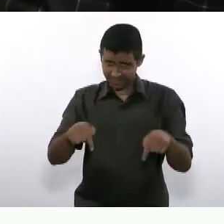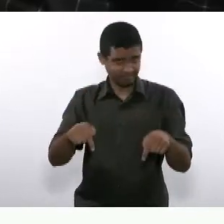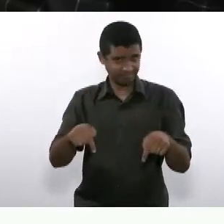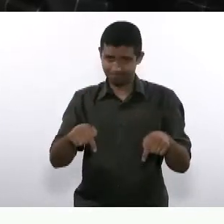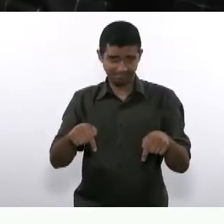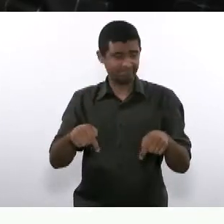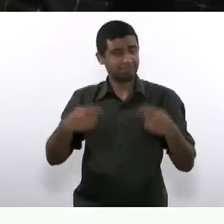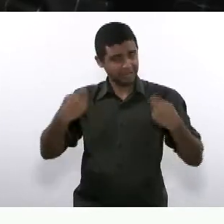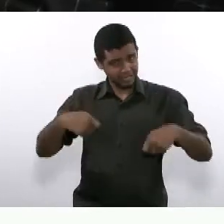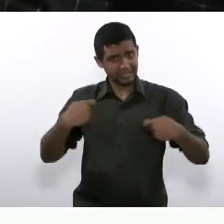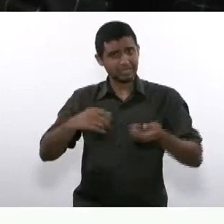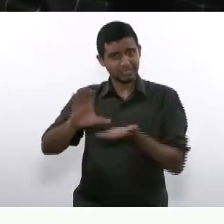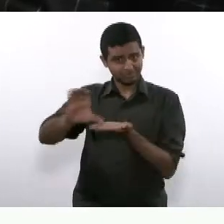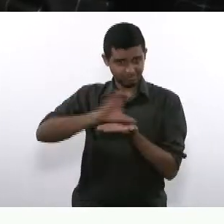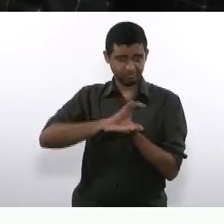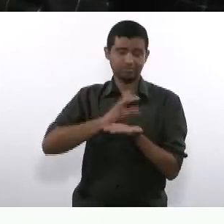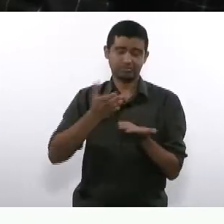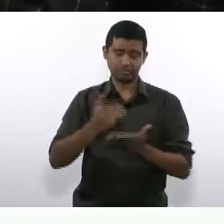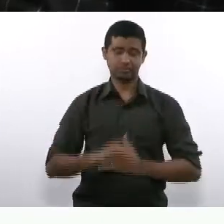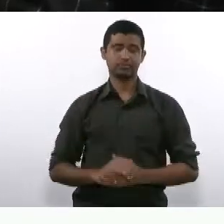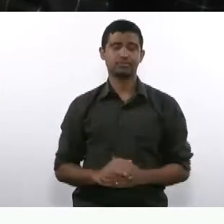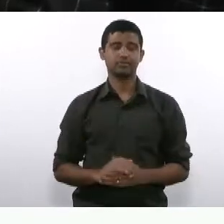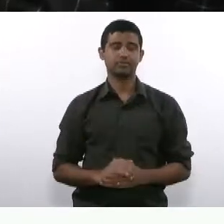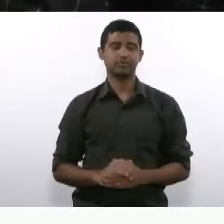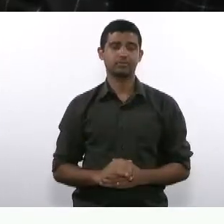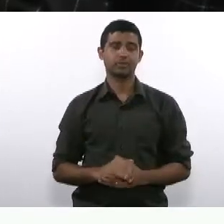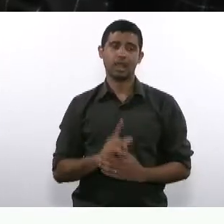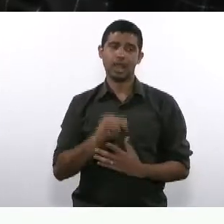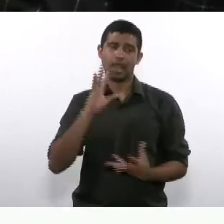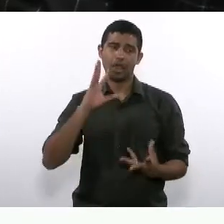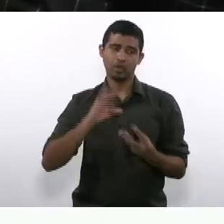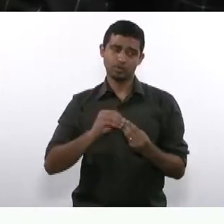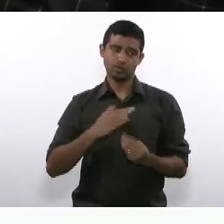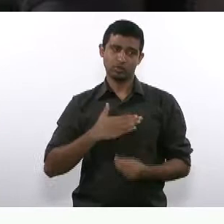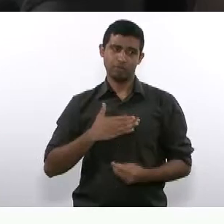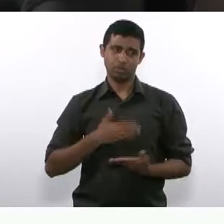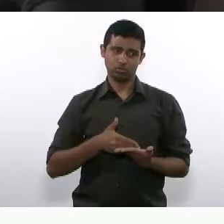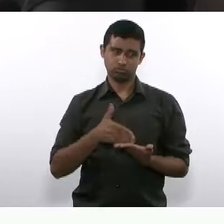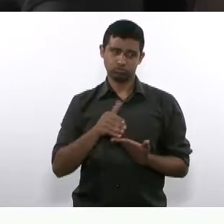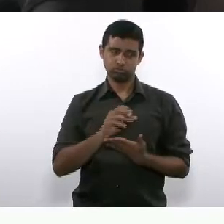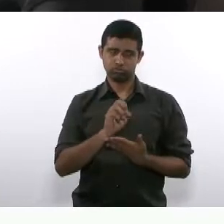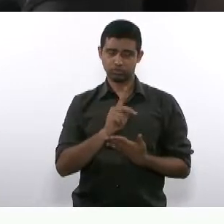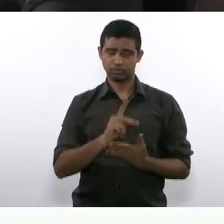essa recomposição. Esse é o meu resumo inicial.